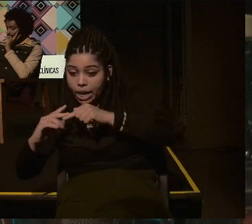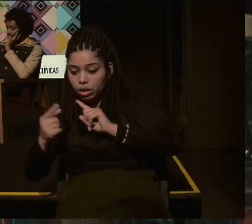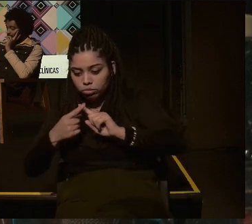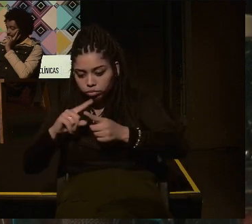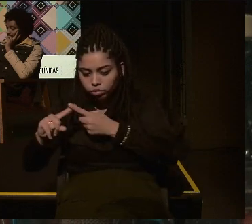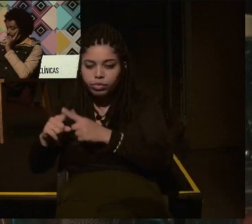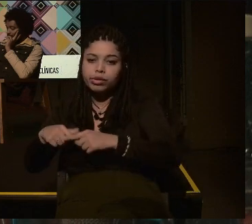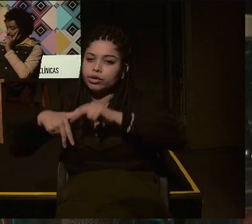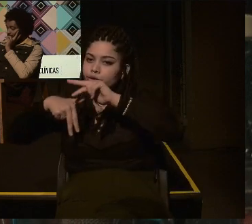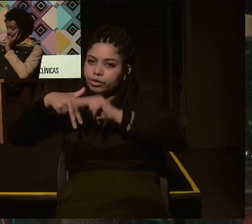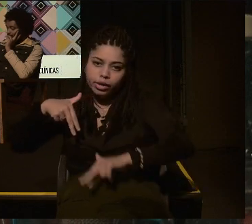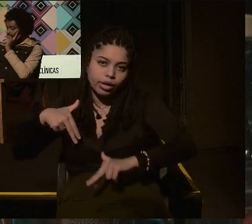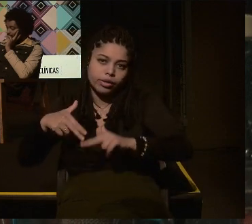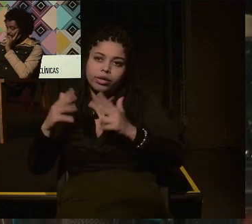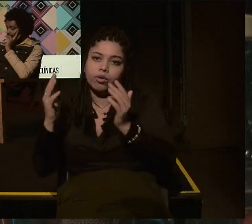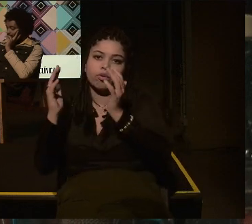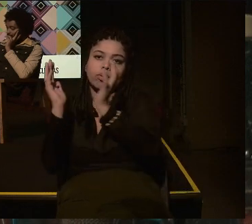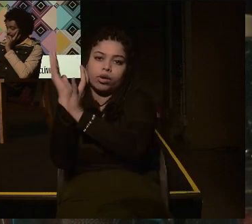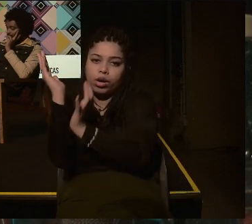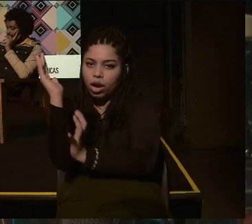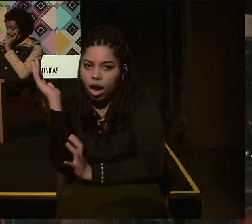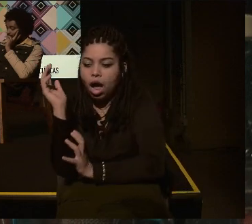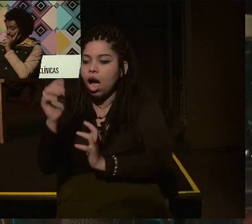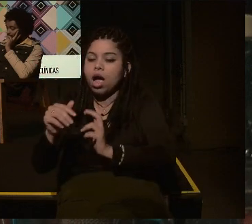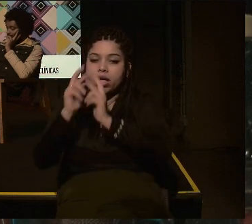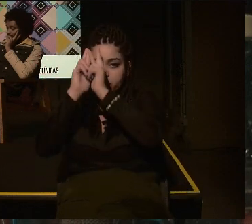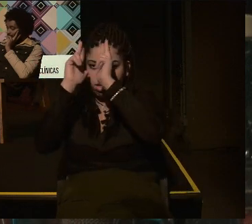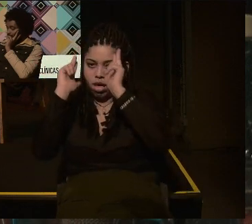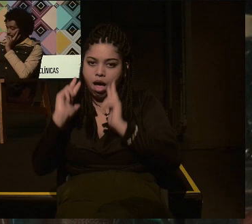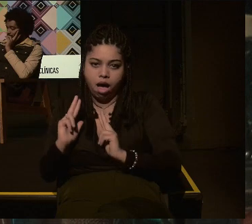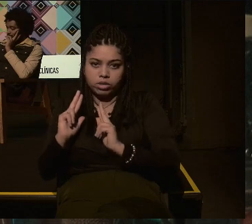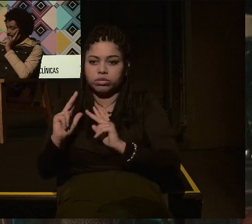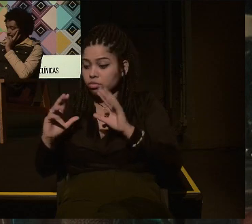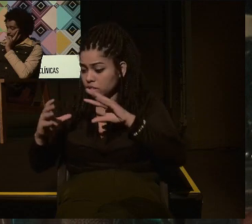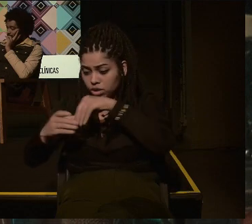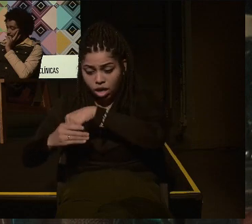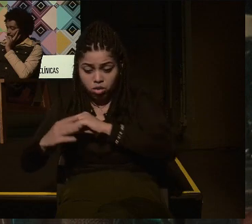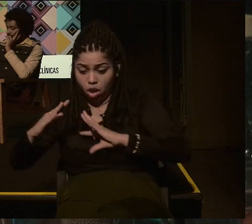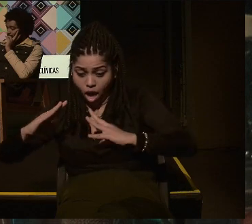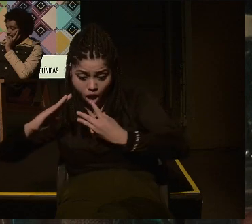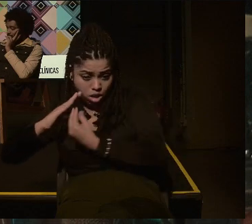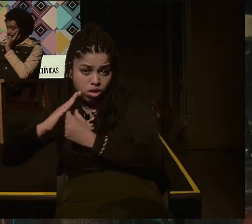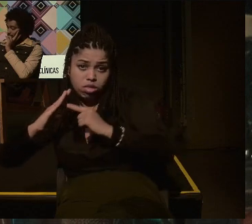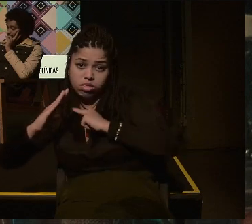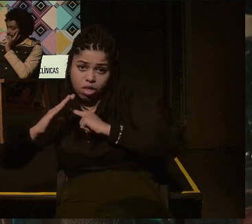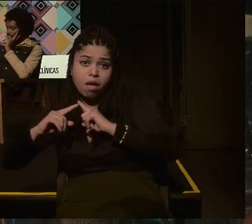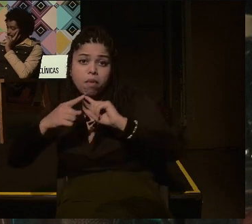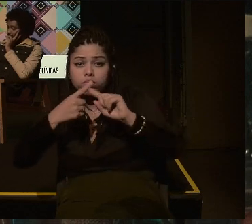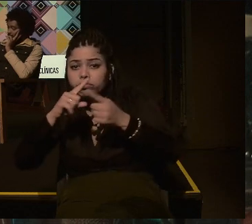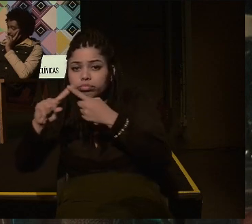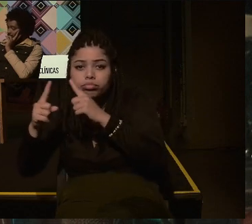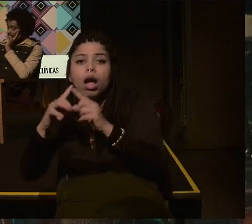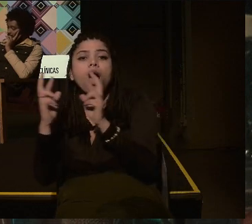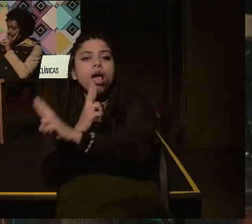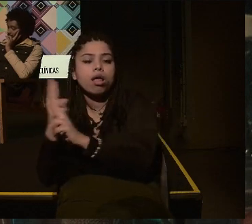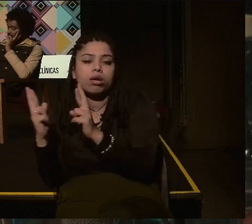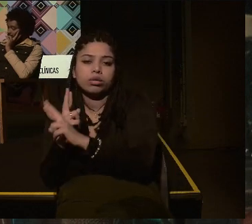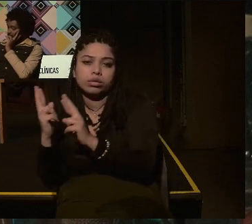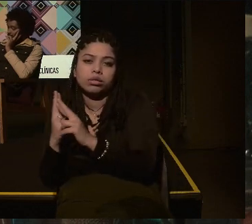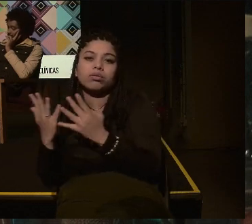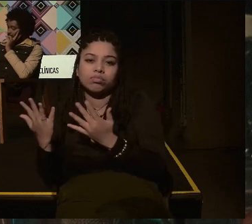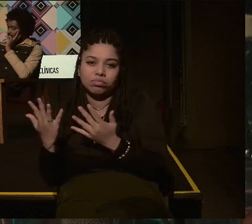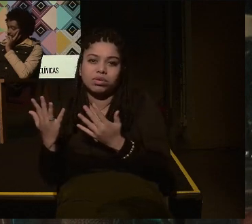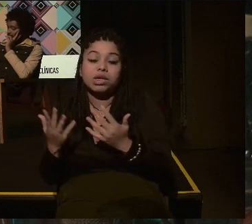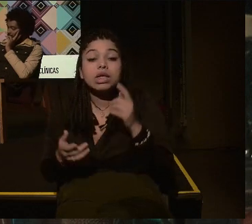no gênero, na classe e na raça. Nesse sentido, o quilombo não é